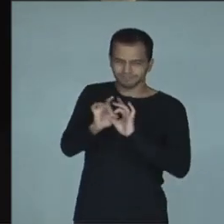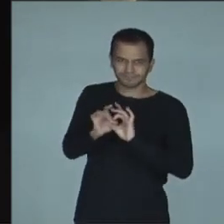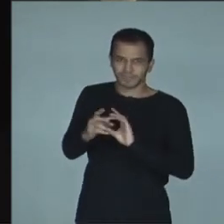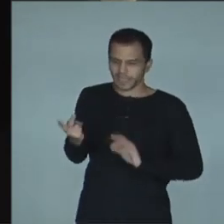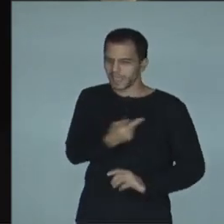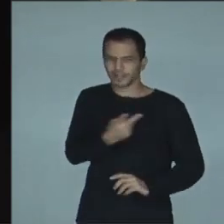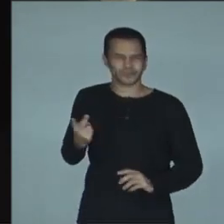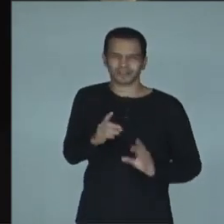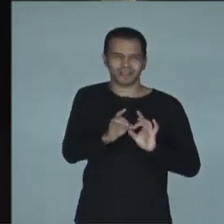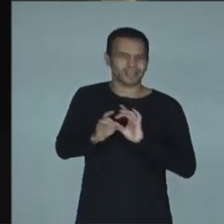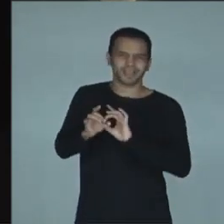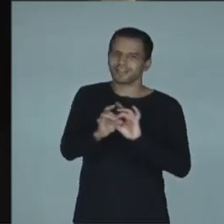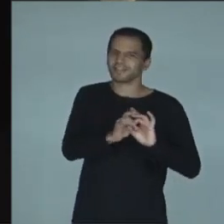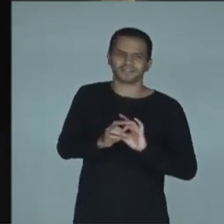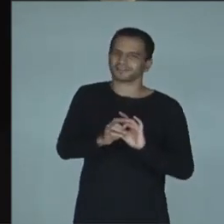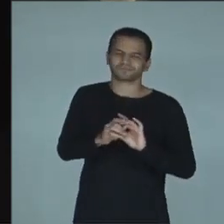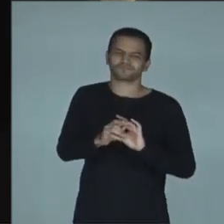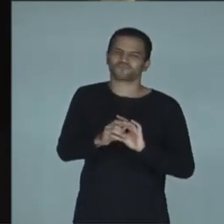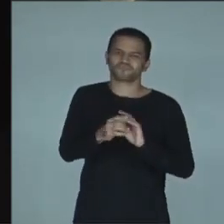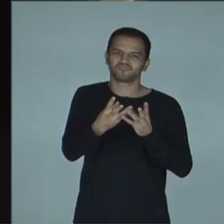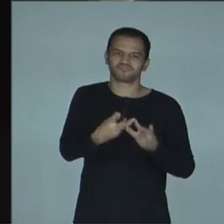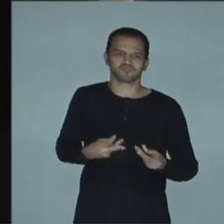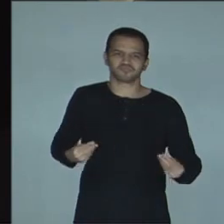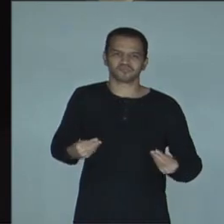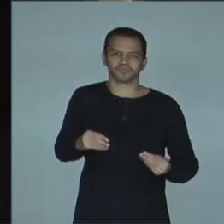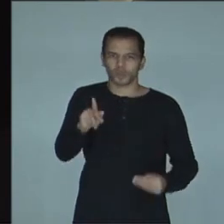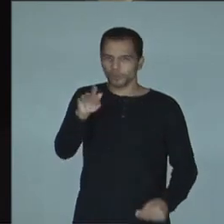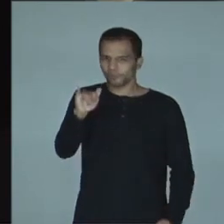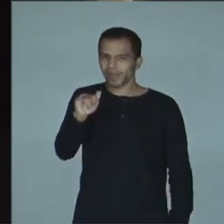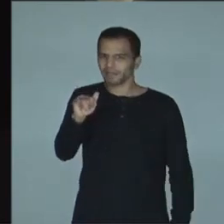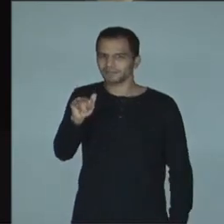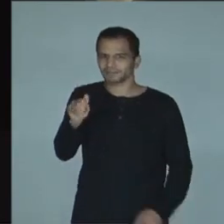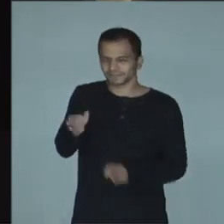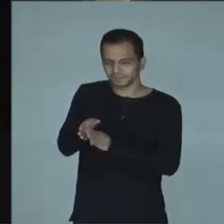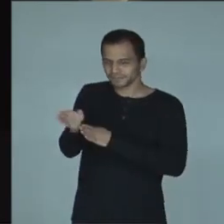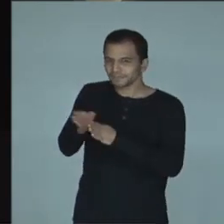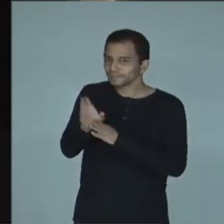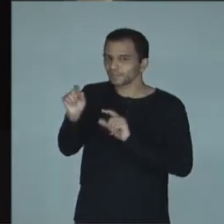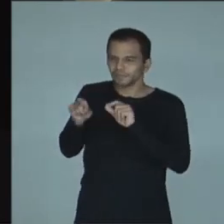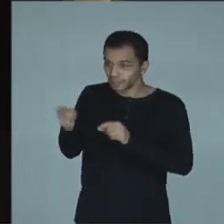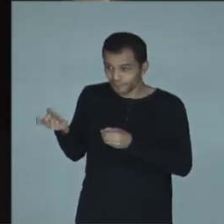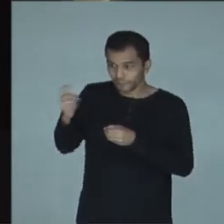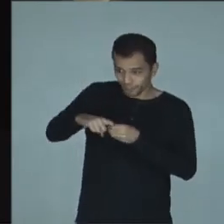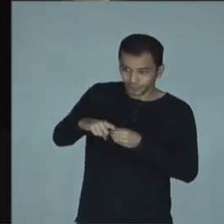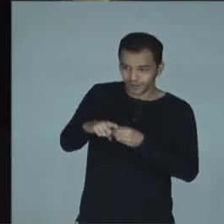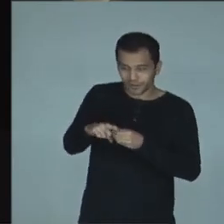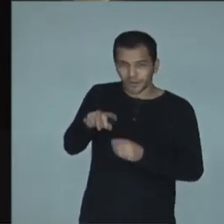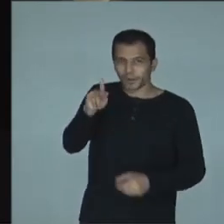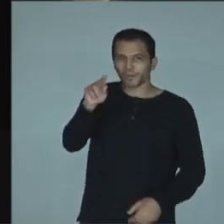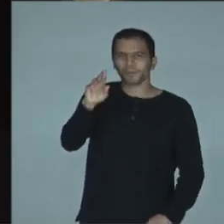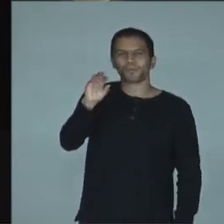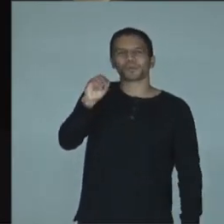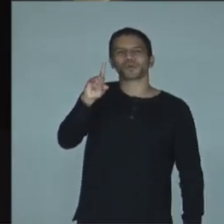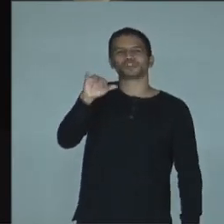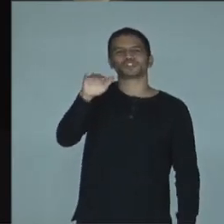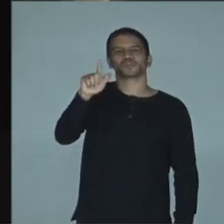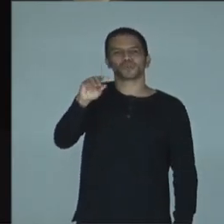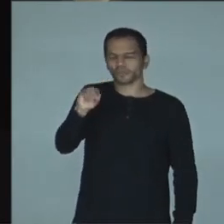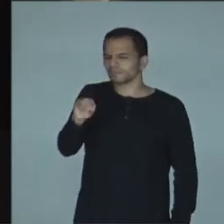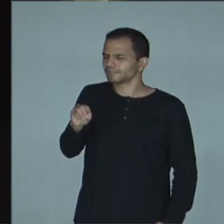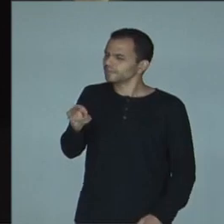se perdido Oi e aí o pai disse para aquele filho que voltou meu filho